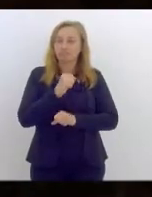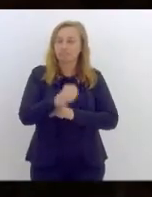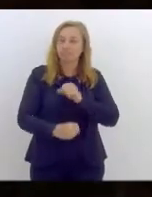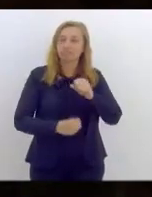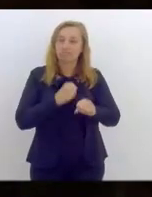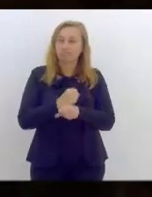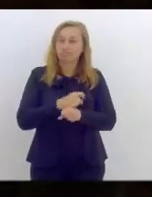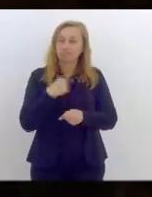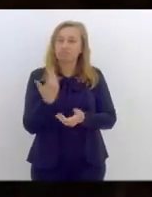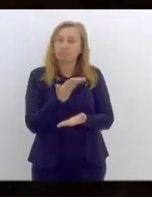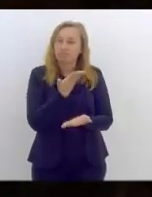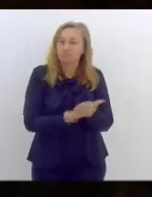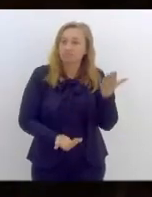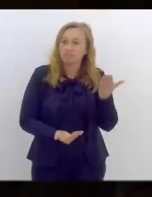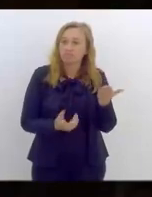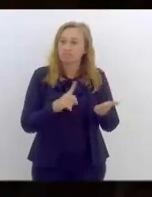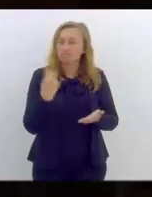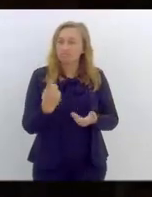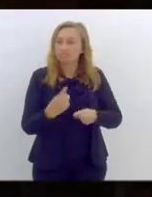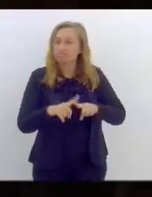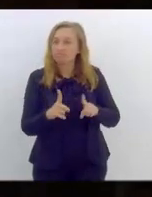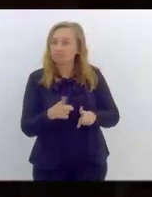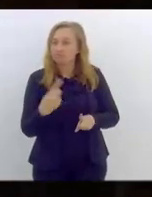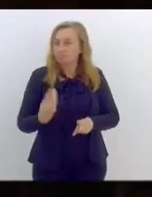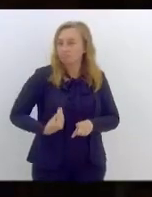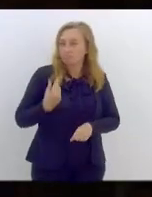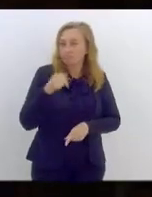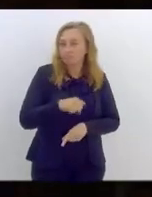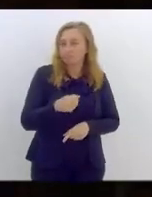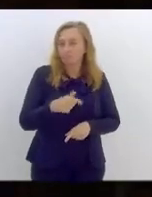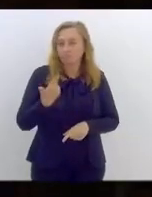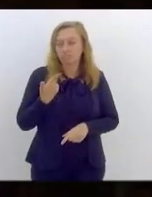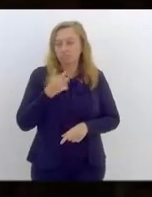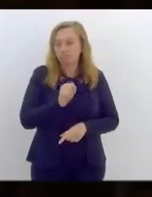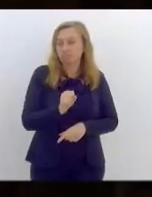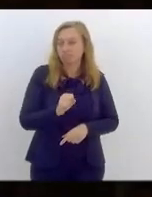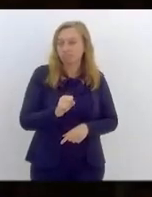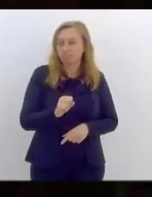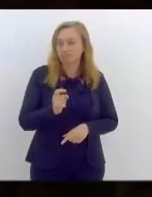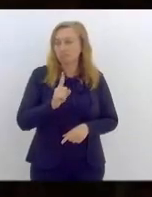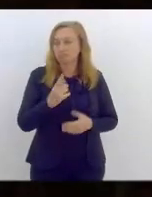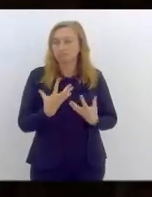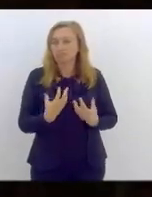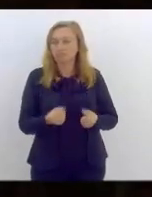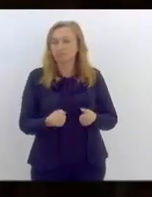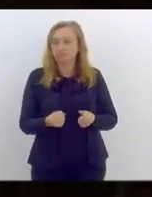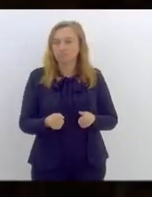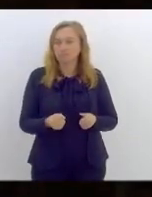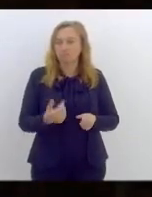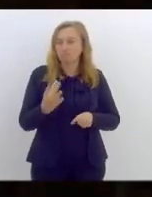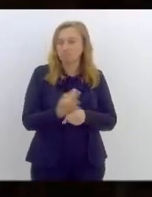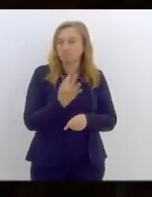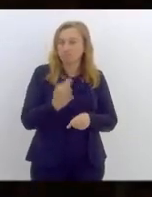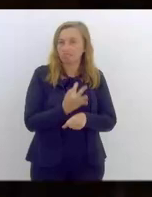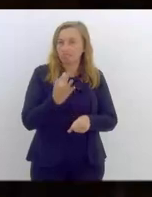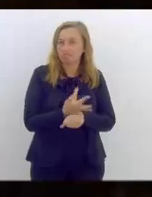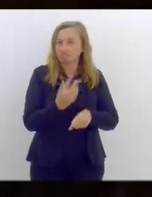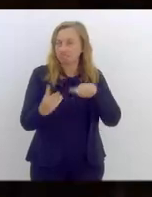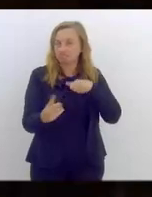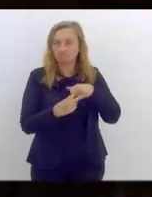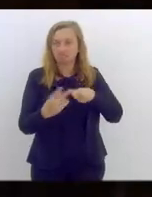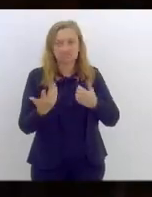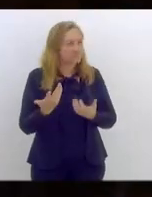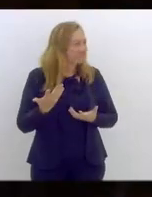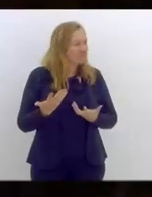nós perdemos, mas estamos aqui para ganhar. E não vamos mais admitir o verbo resistir, porque eu não aguento